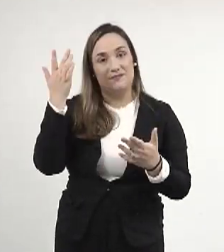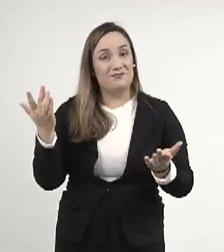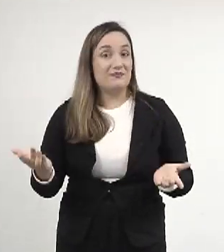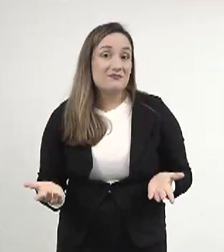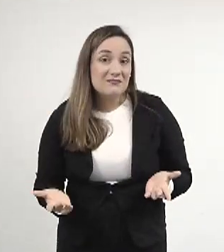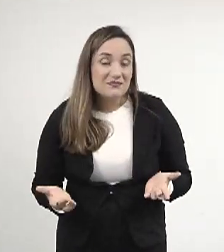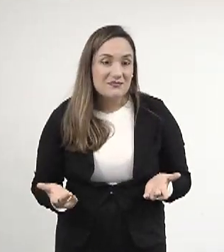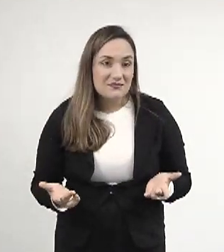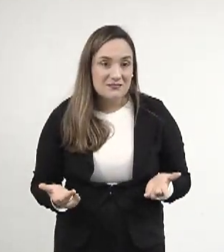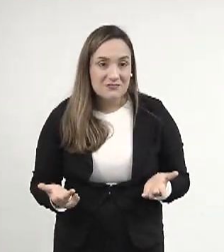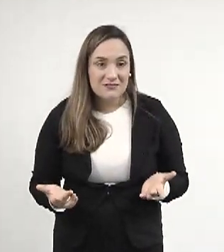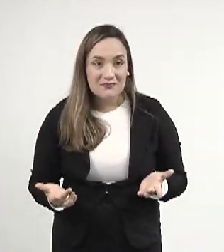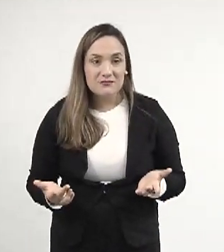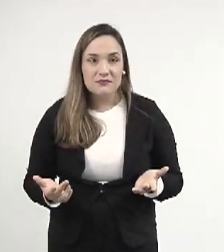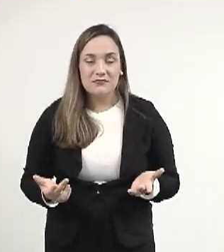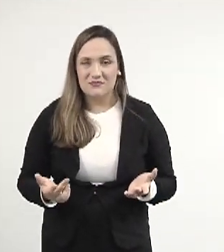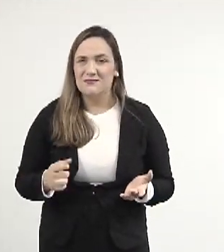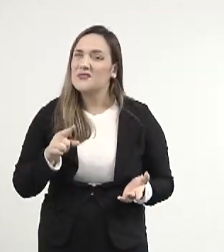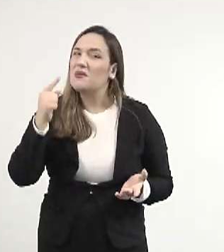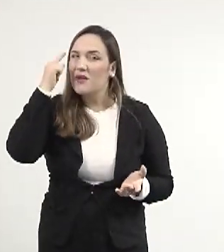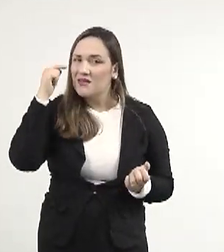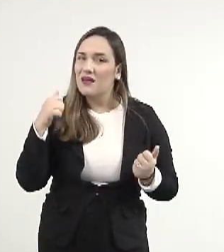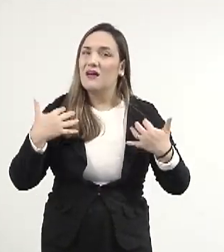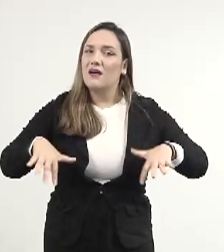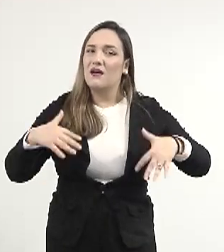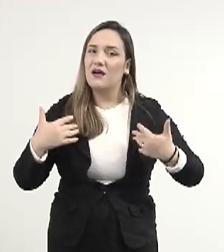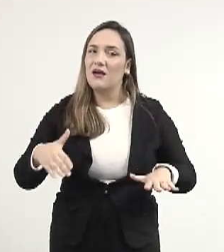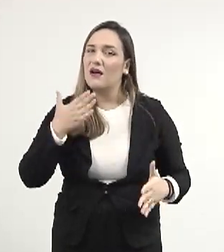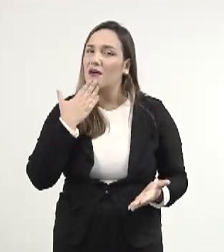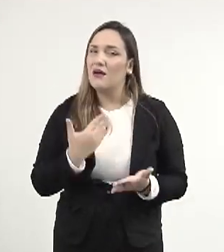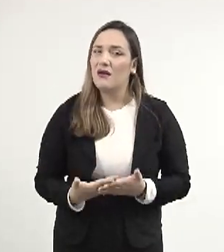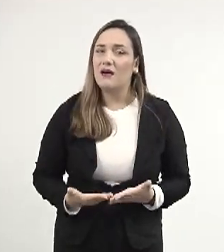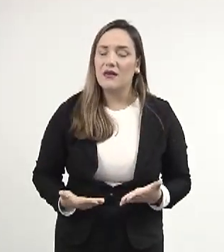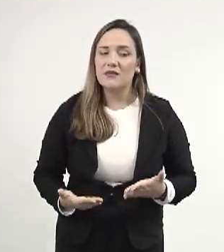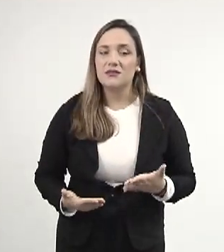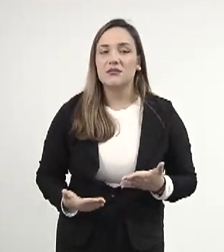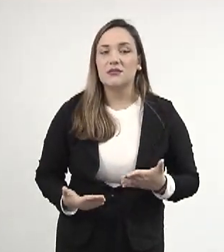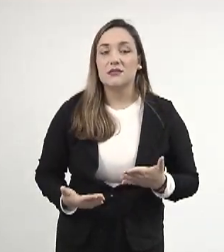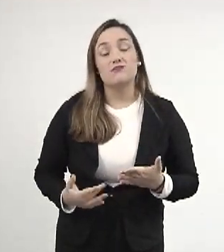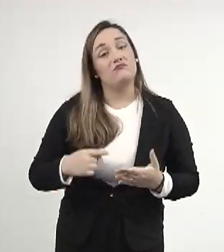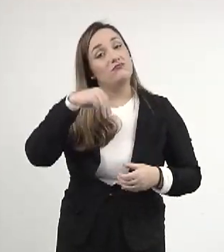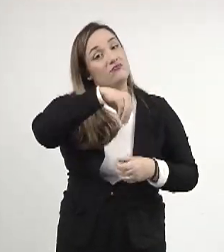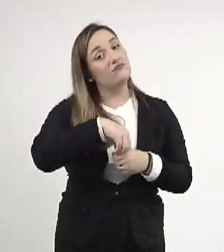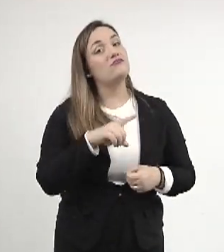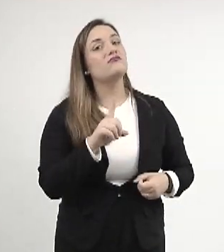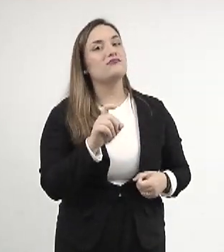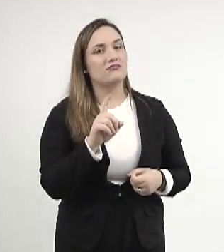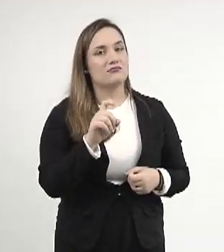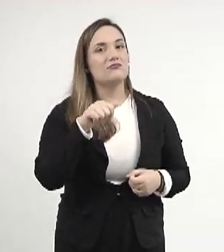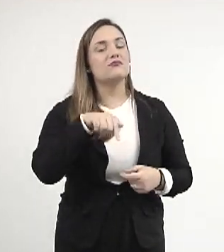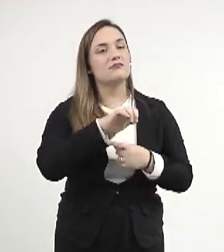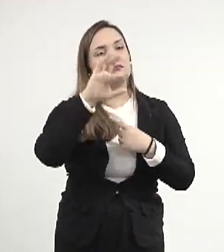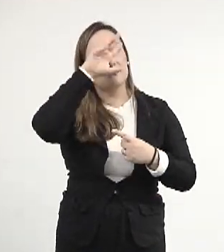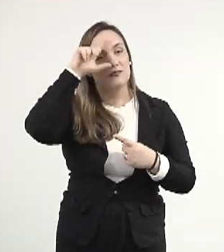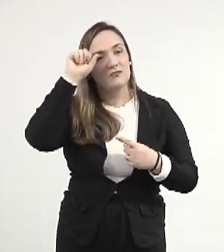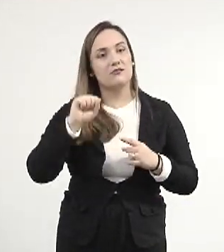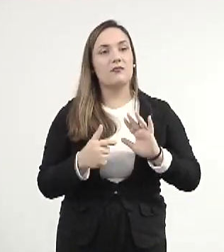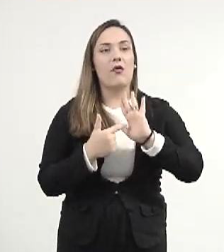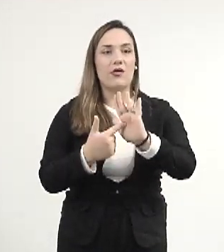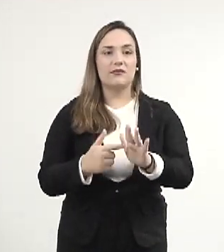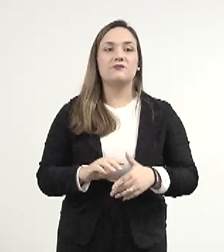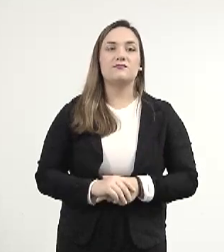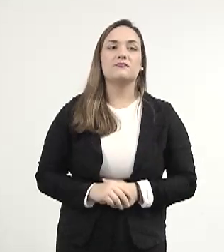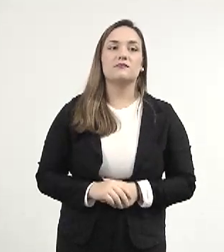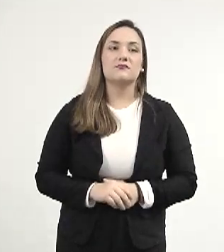presidente, que chega a ser assustador. E essa realidade de Dourados, ela acaba por refletir em Mato Grosso do Sul. O